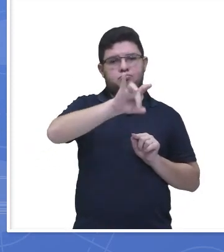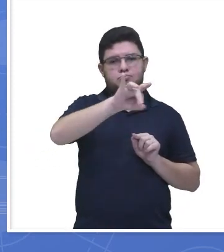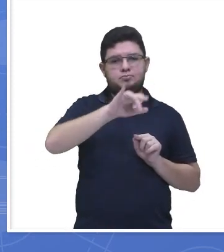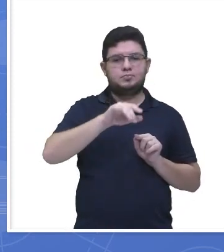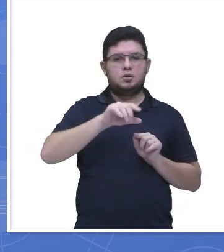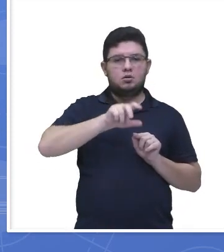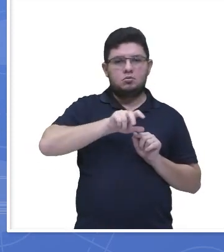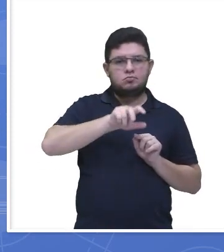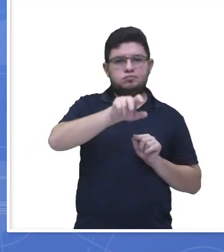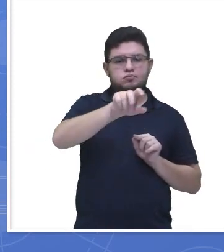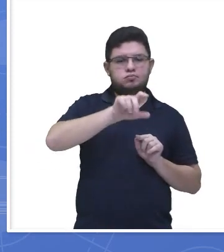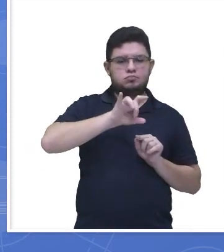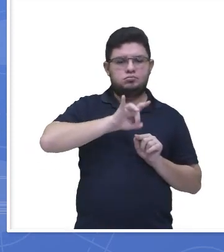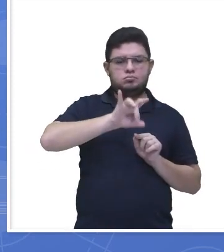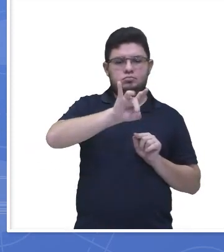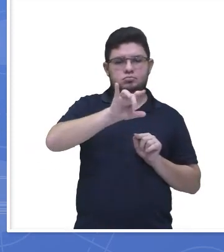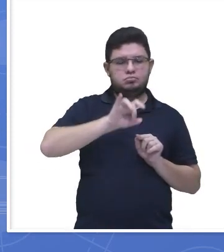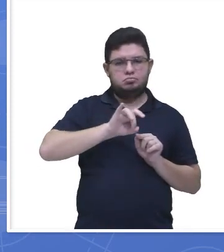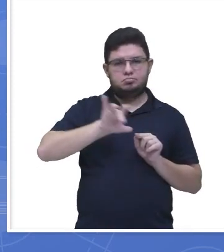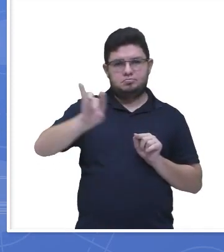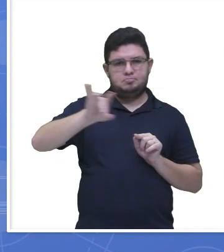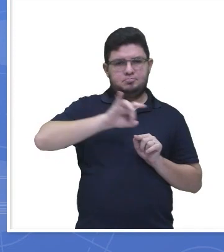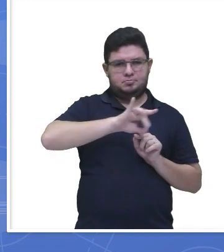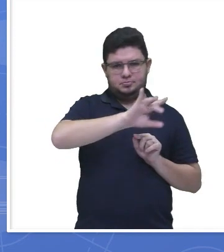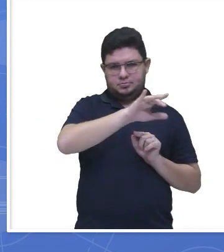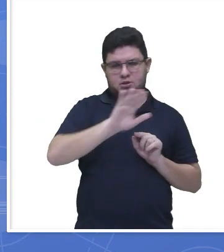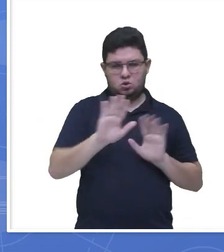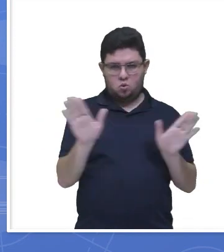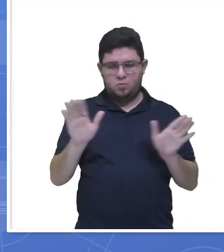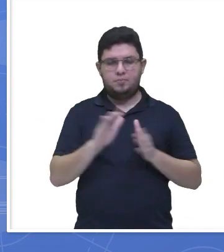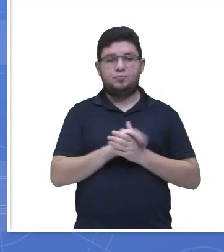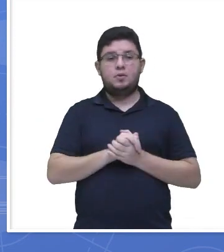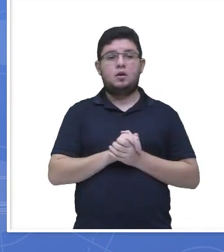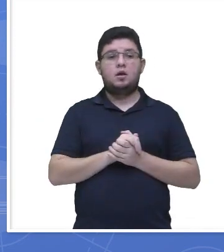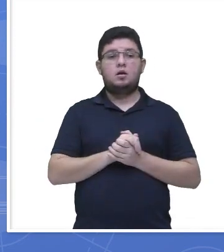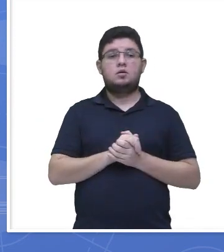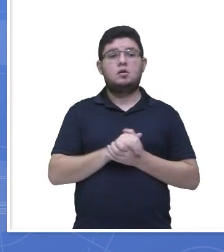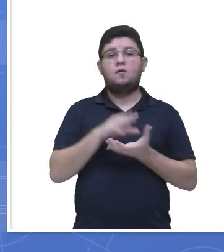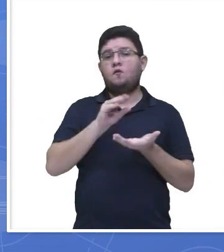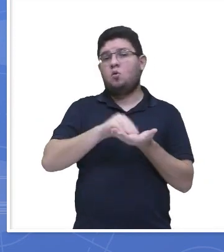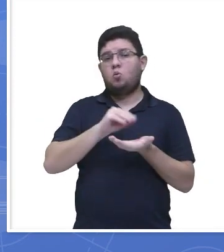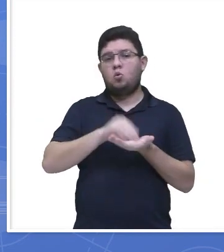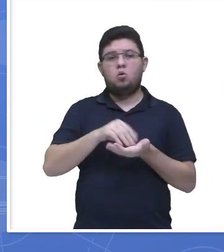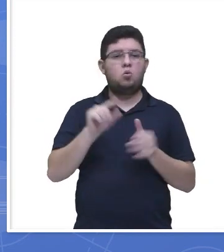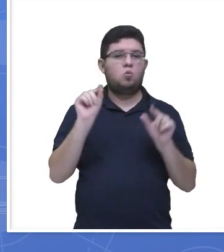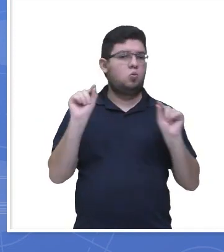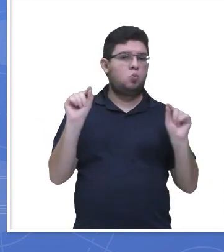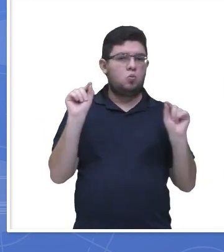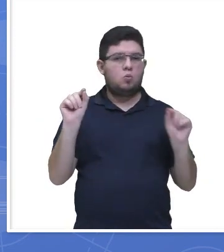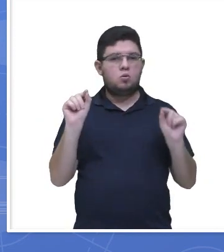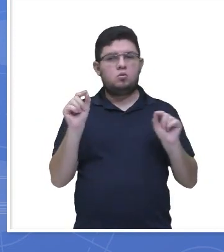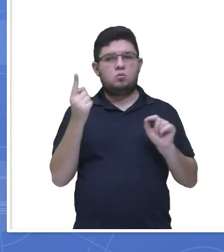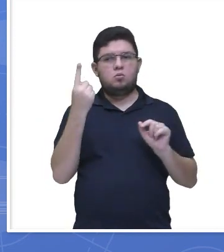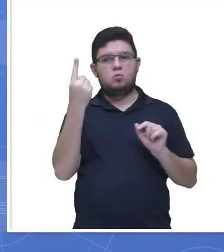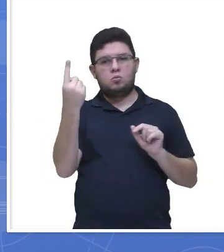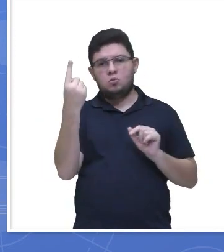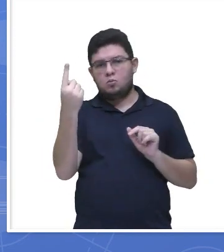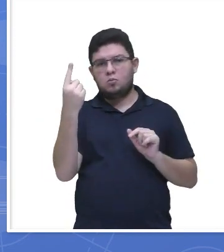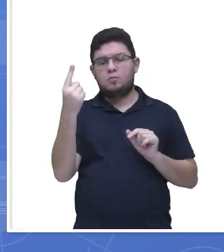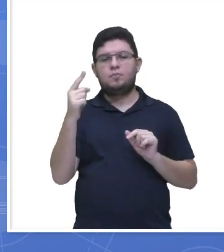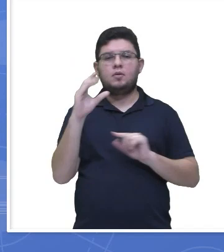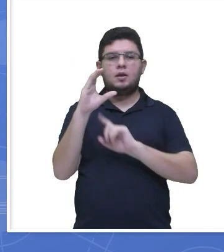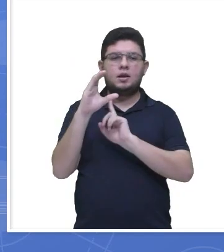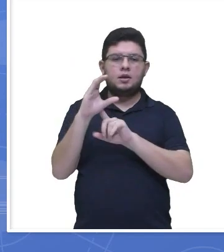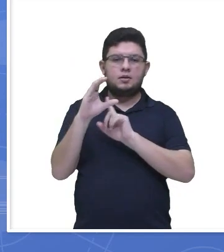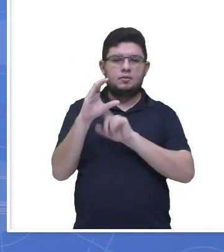só pode uma casa por vez. E aí, então, entra aí, sobrou, né, a letra